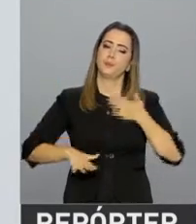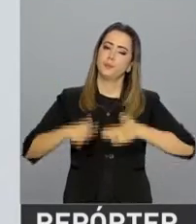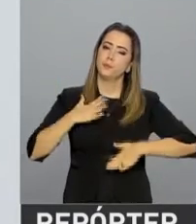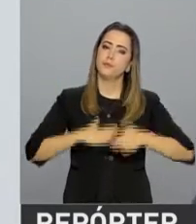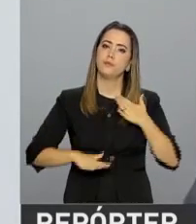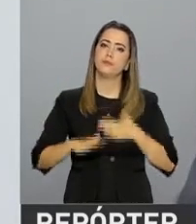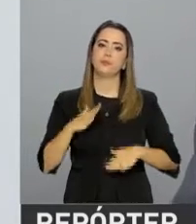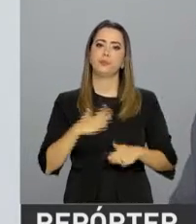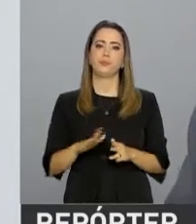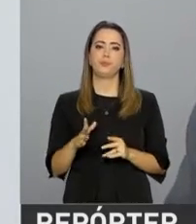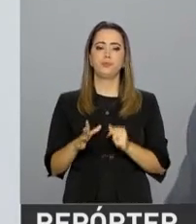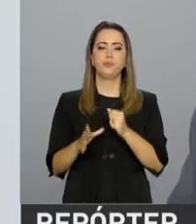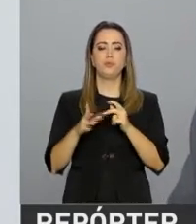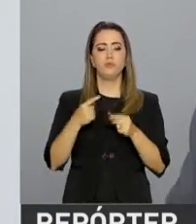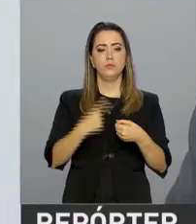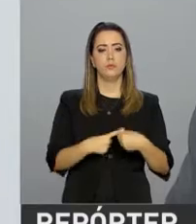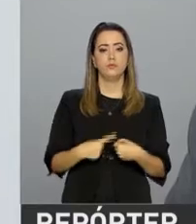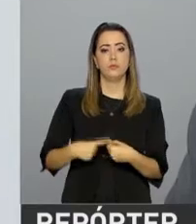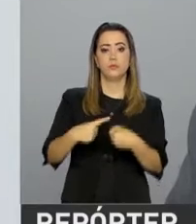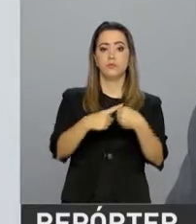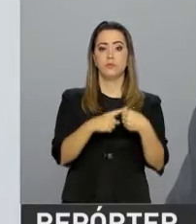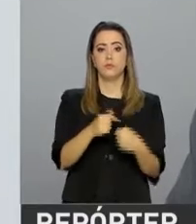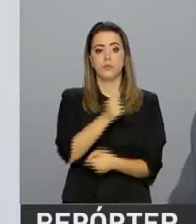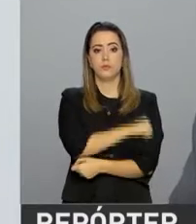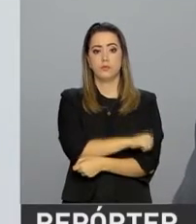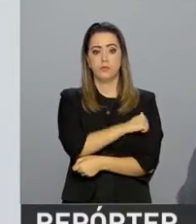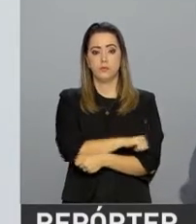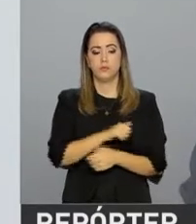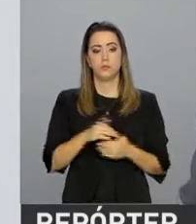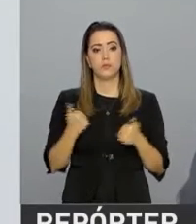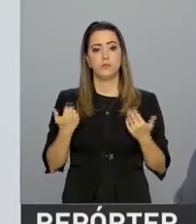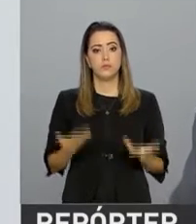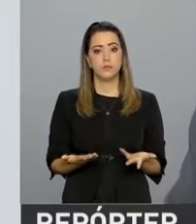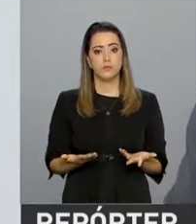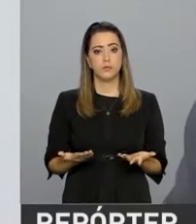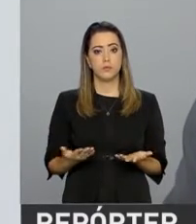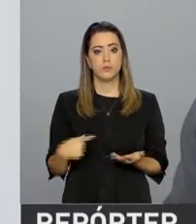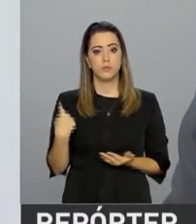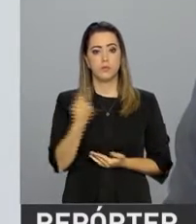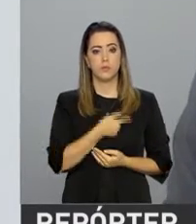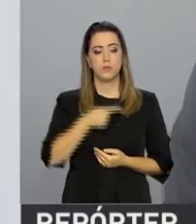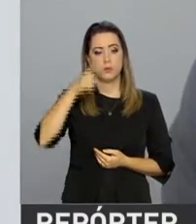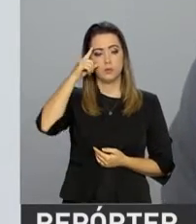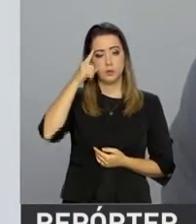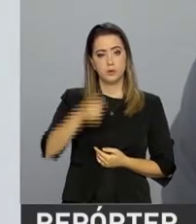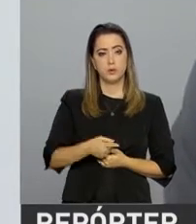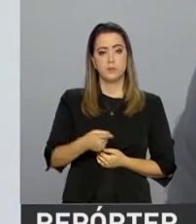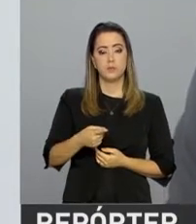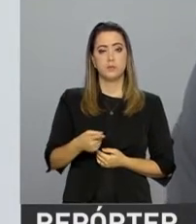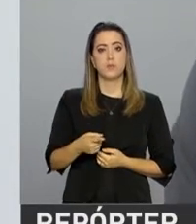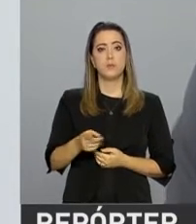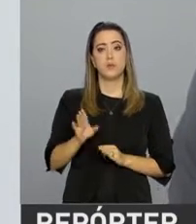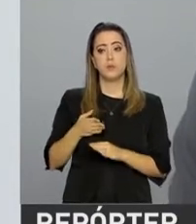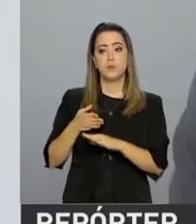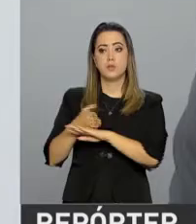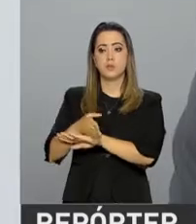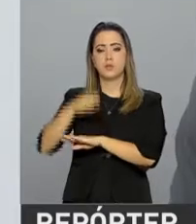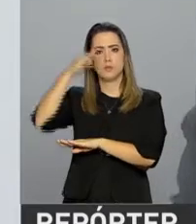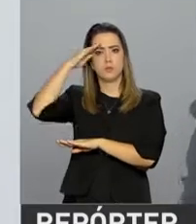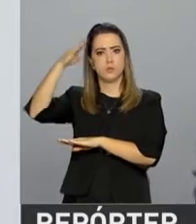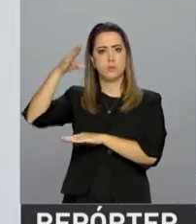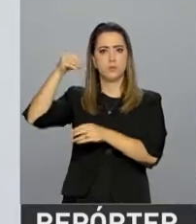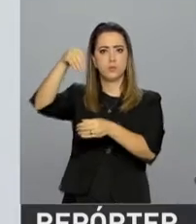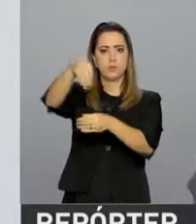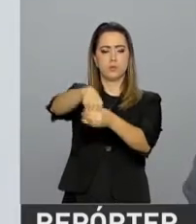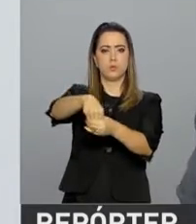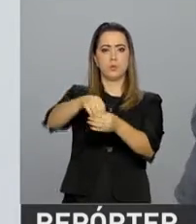tranquilidade na cidade do Rio de Janeiro. Por isso, aliás, nós decretamos a intervenção para